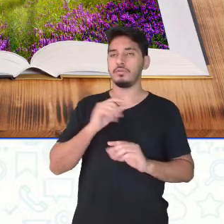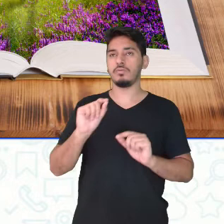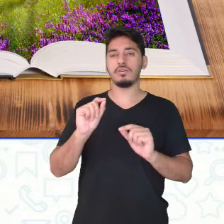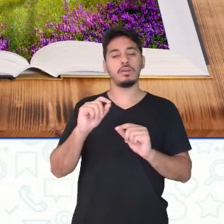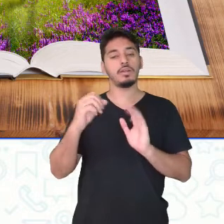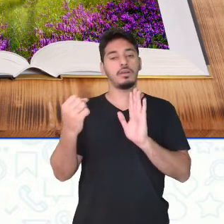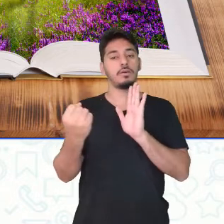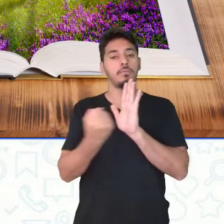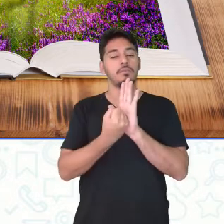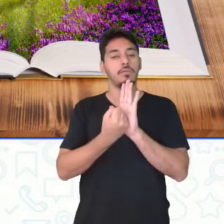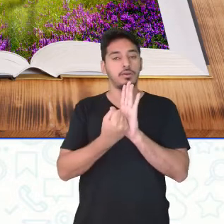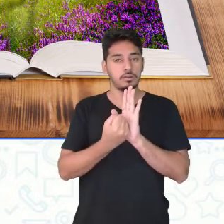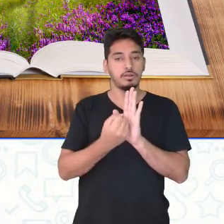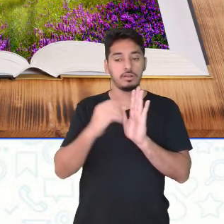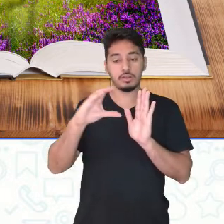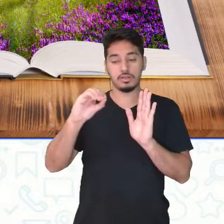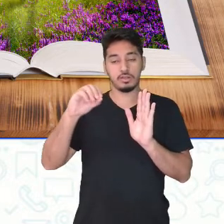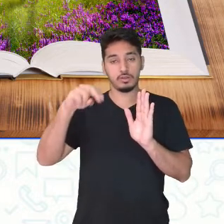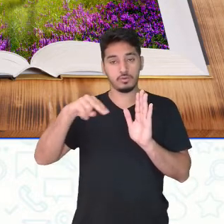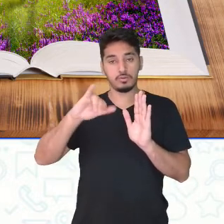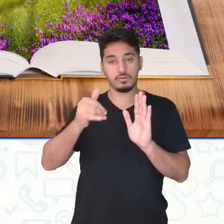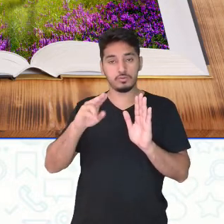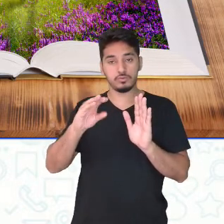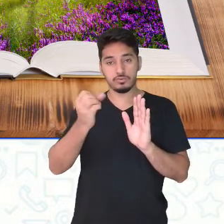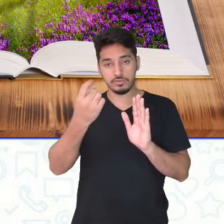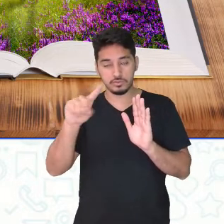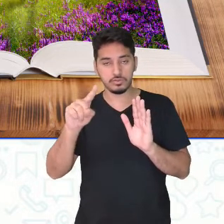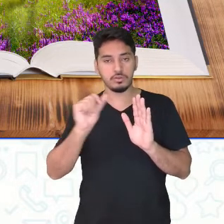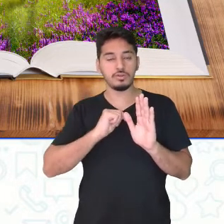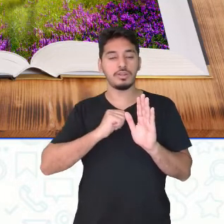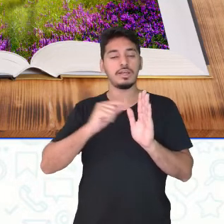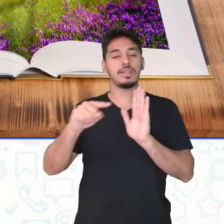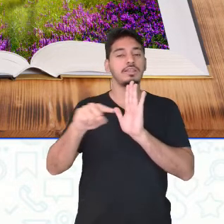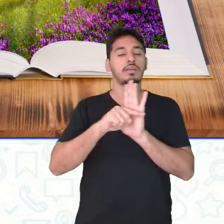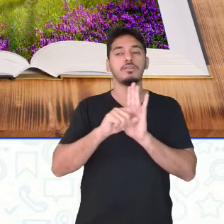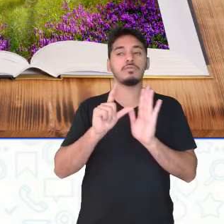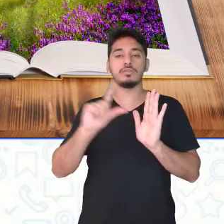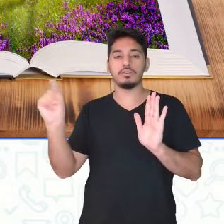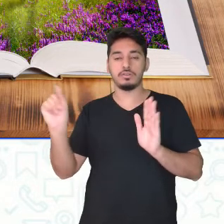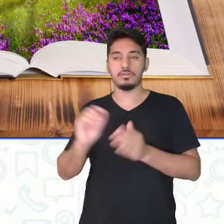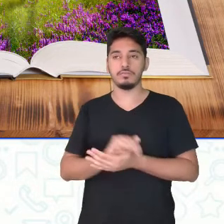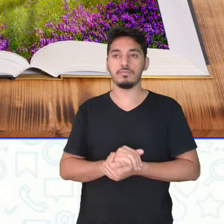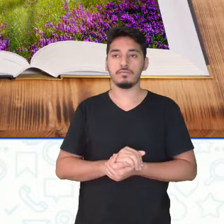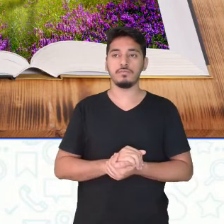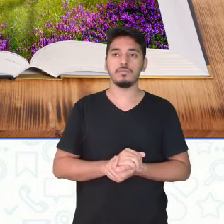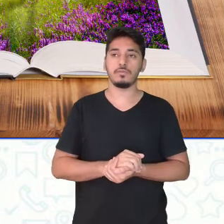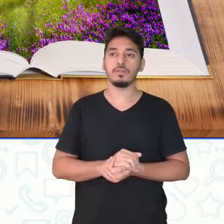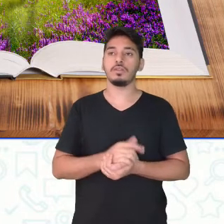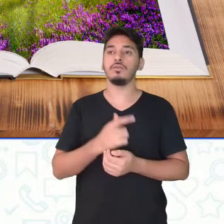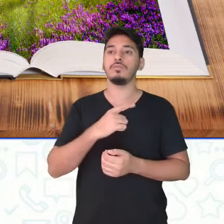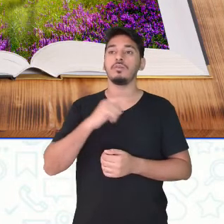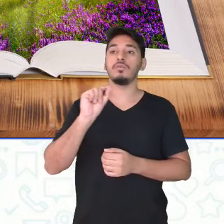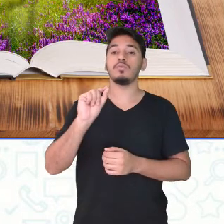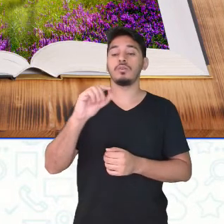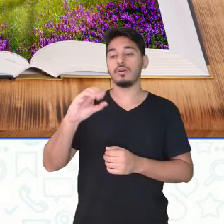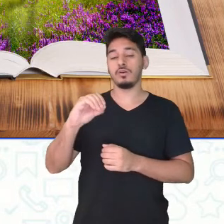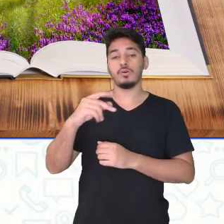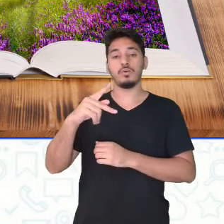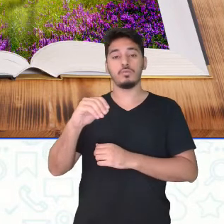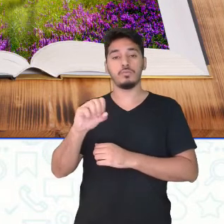que marca essa intenção negativa em sair da festa, sabe? Então, eu tenho uma conjunção